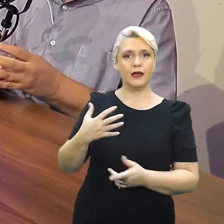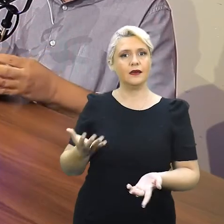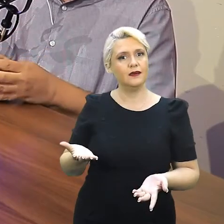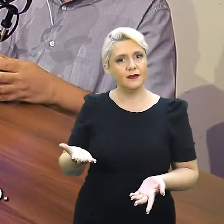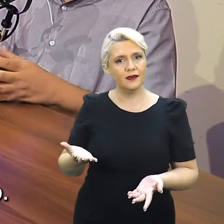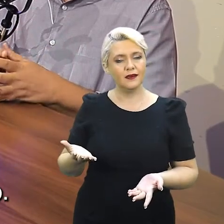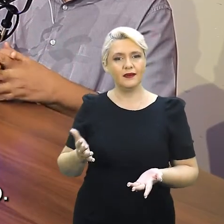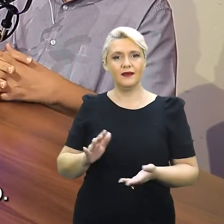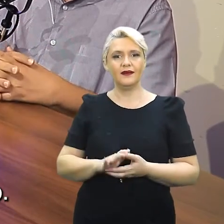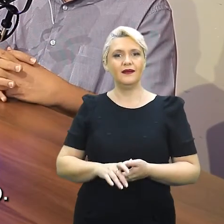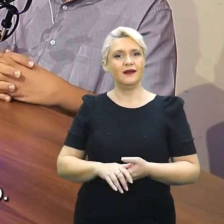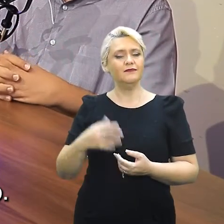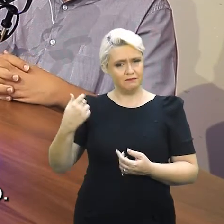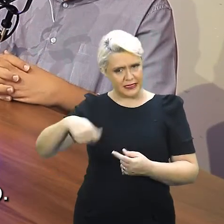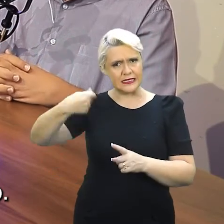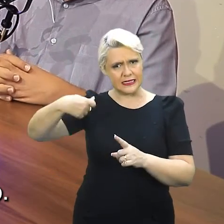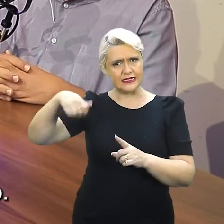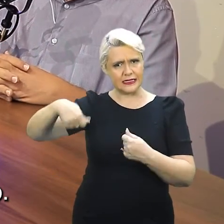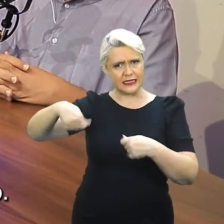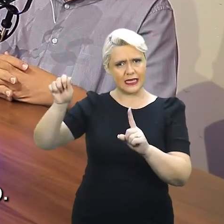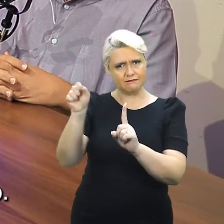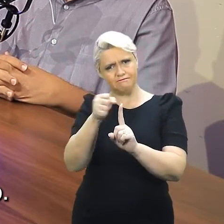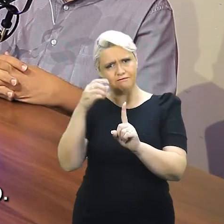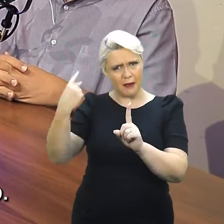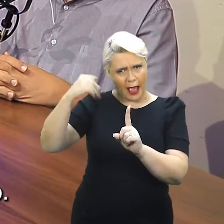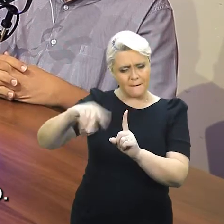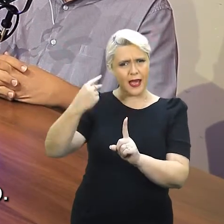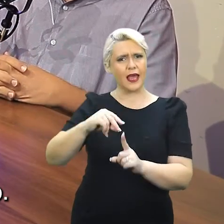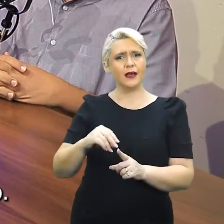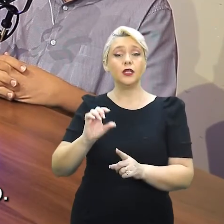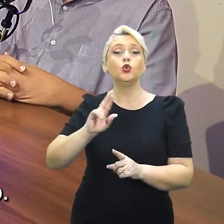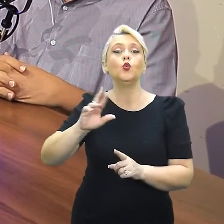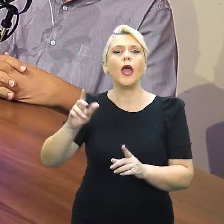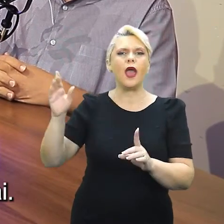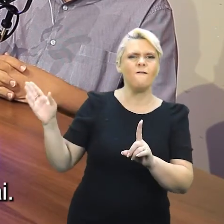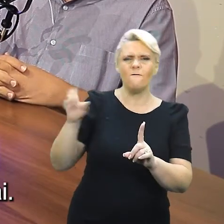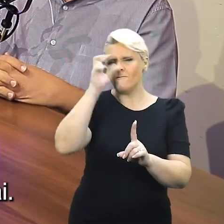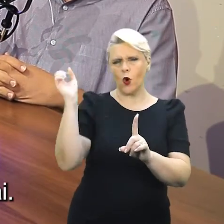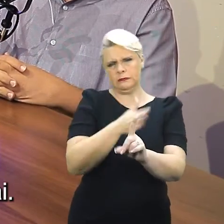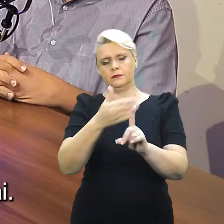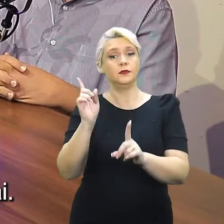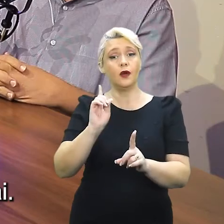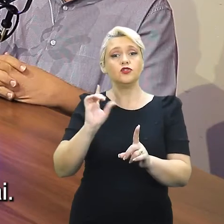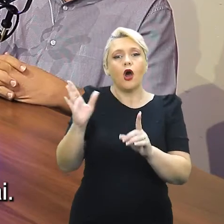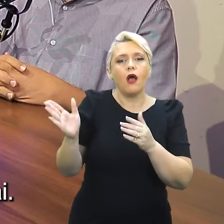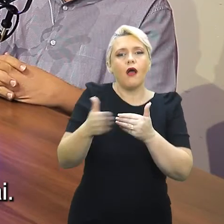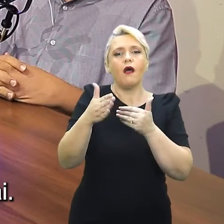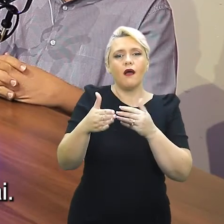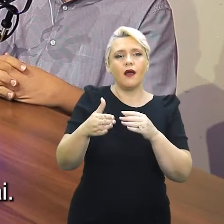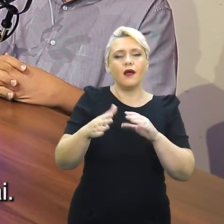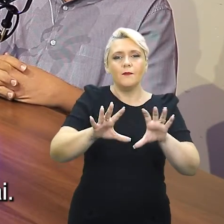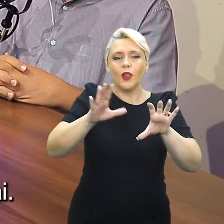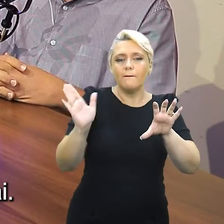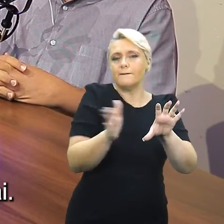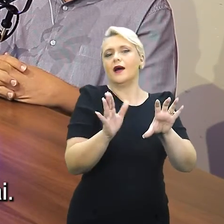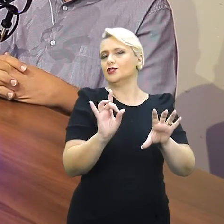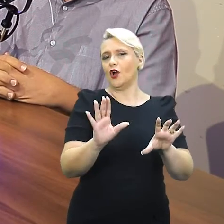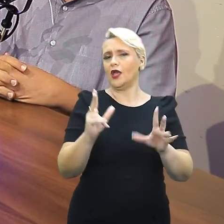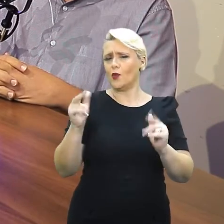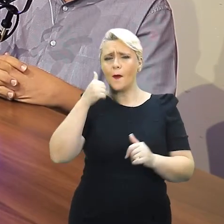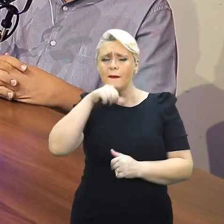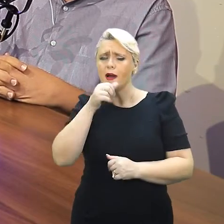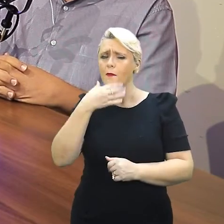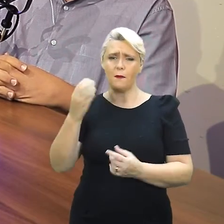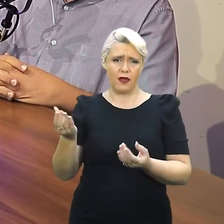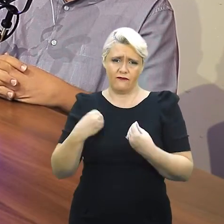tem que apanhar, mas não é apanhar com força, é tapa carinhoso, né? Eu levava da minha mãe, levava do meu pai. E aí, Antônio José,